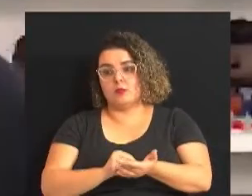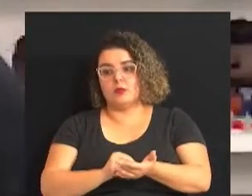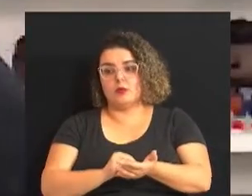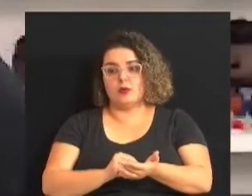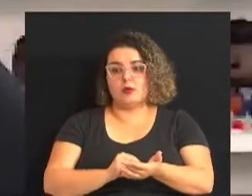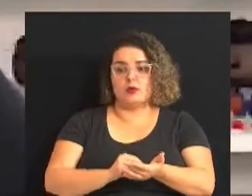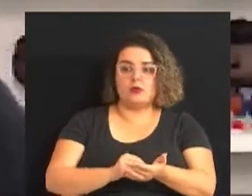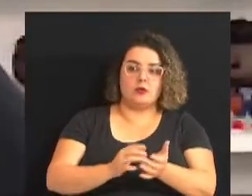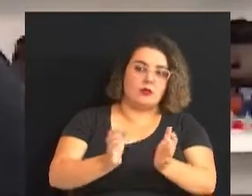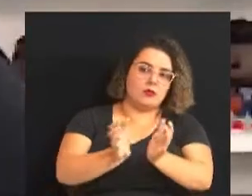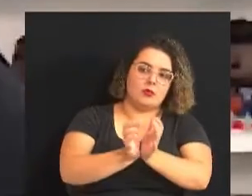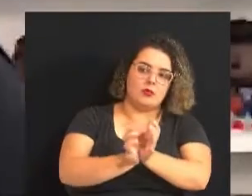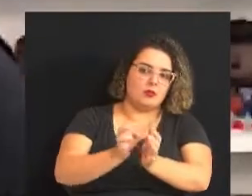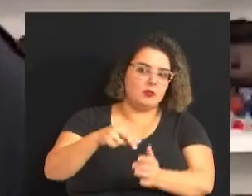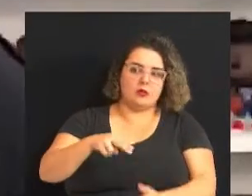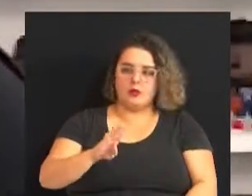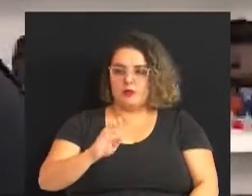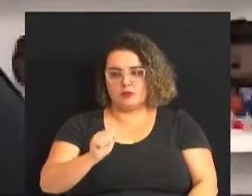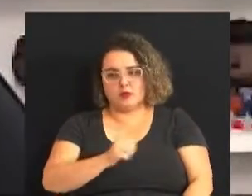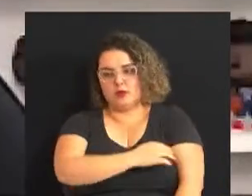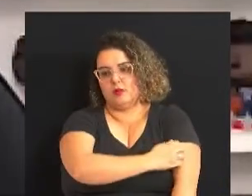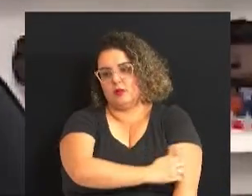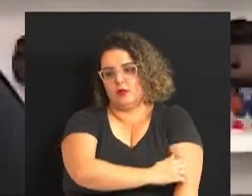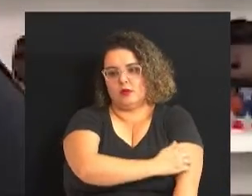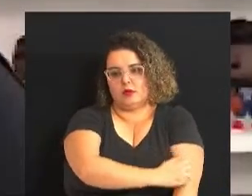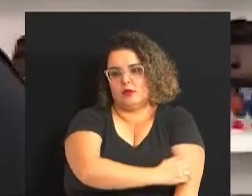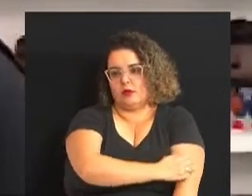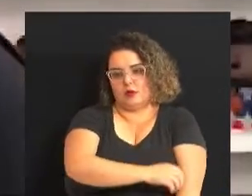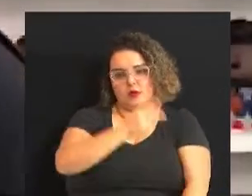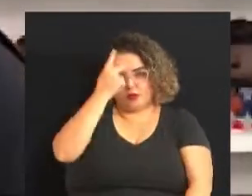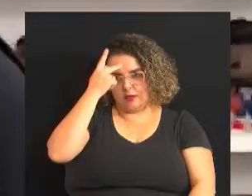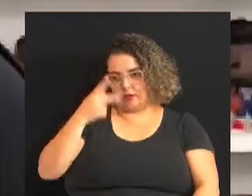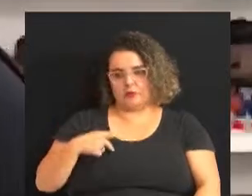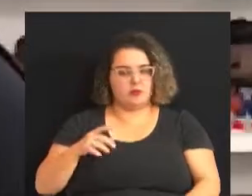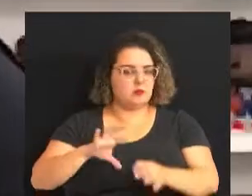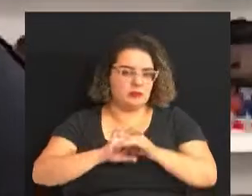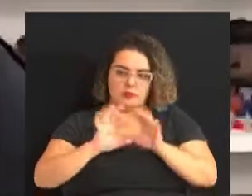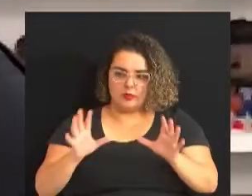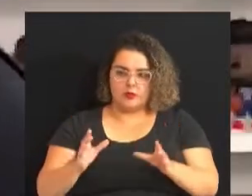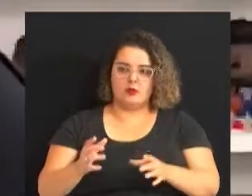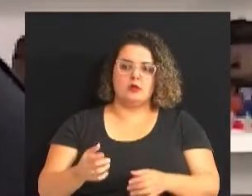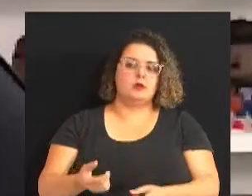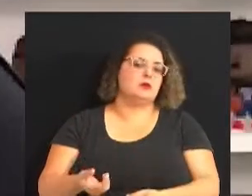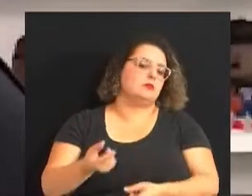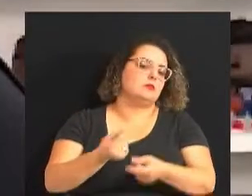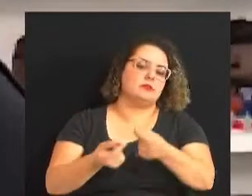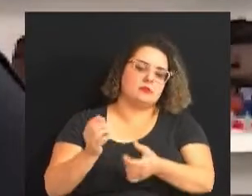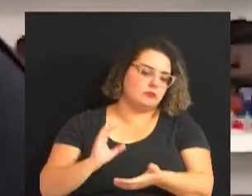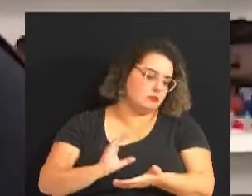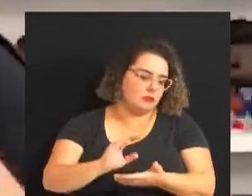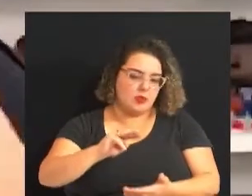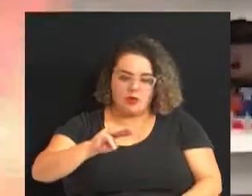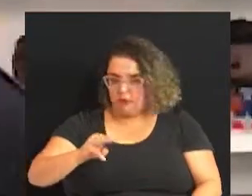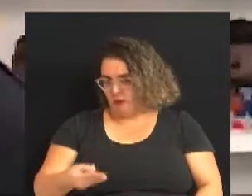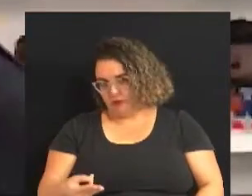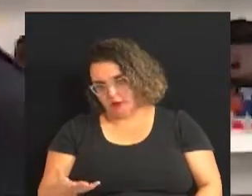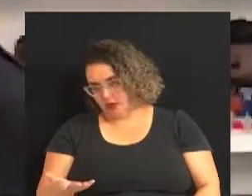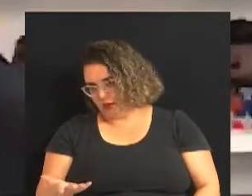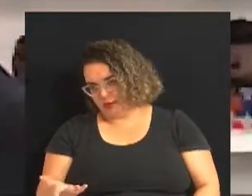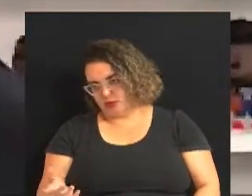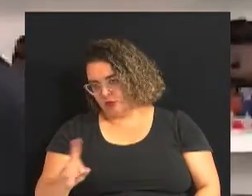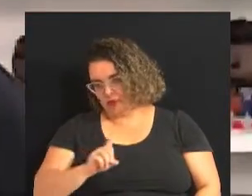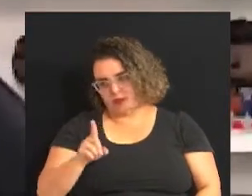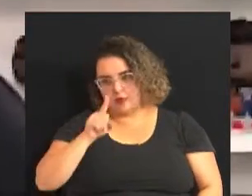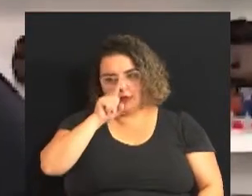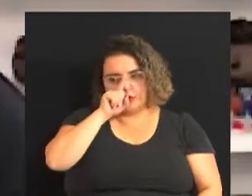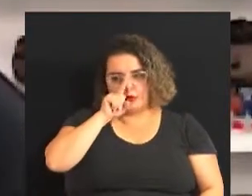o clube da NBA. E aí o próprio clube da NBA não libera o cara, porque é o clube que está investindo milhões em cima do jogador e não vai correr o risco do